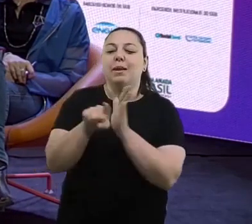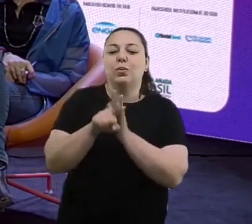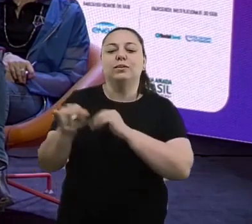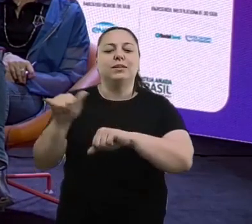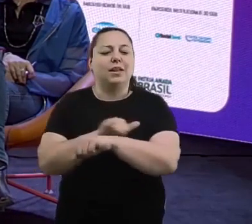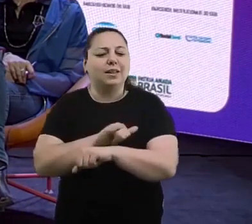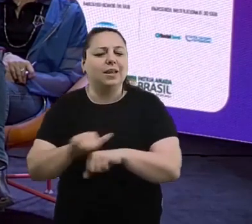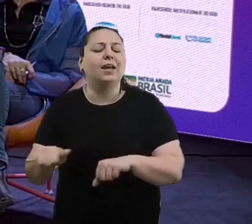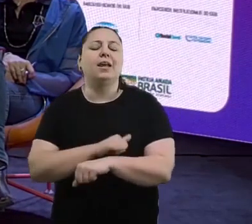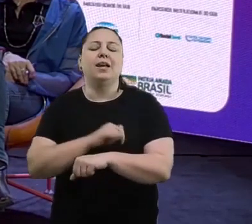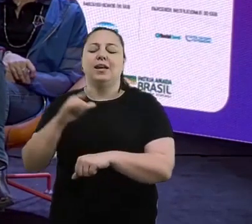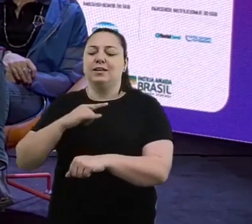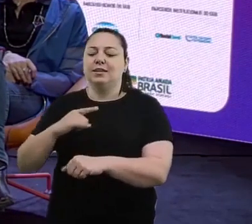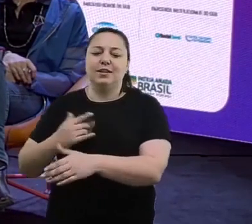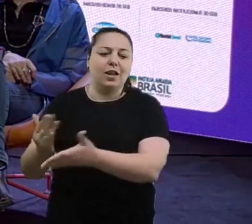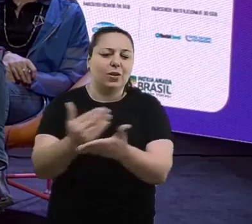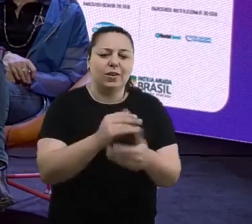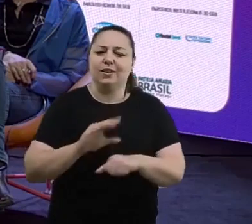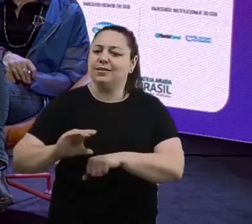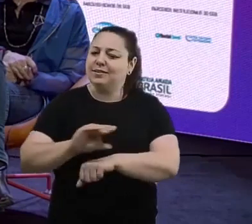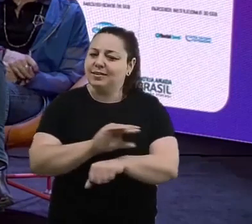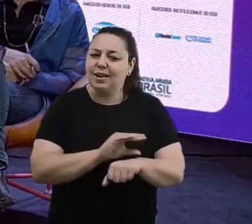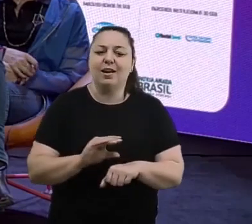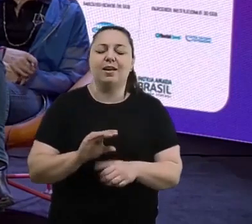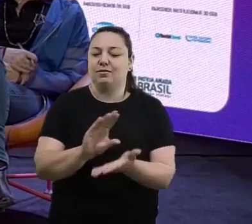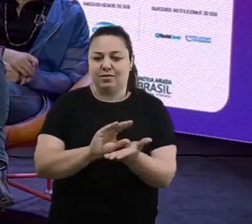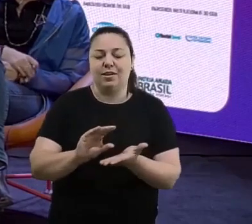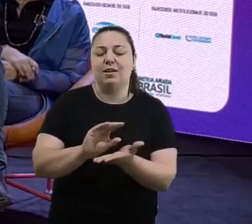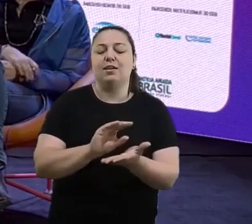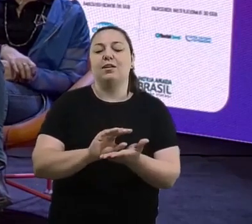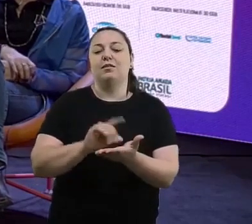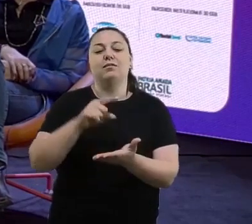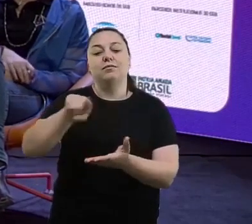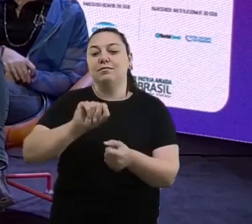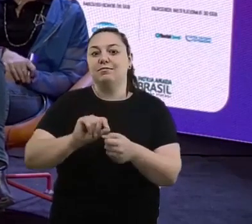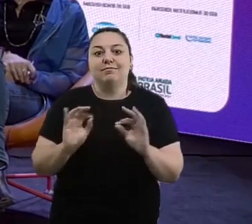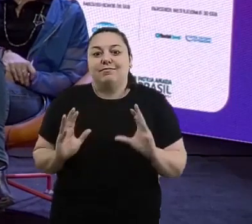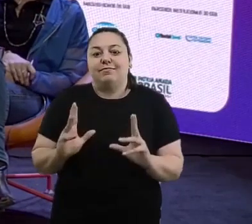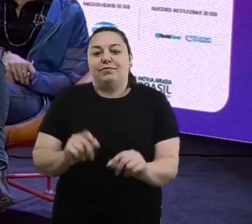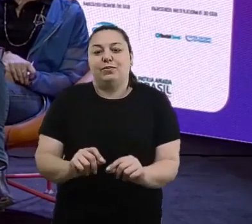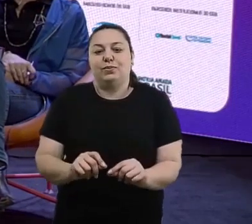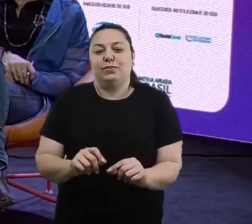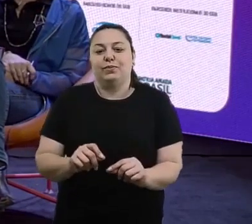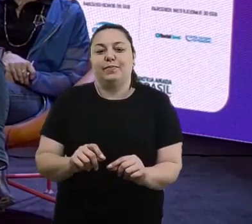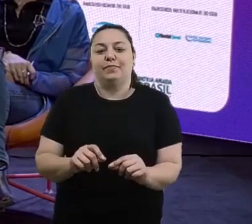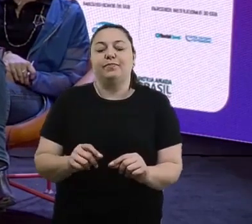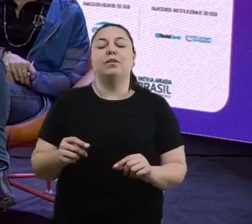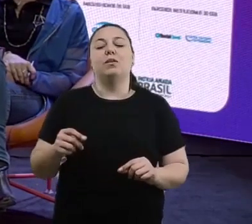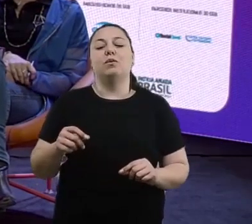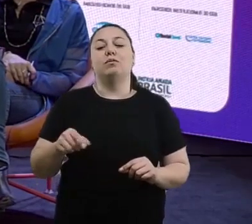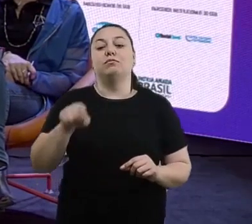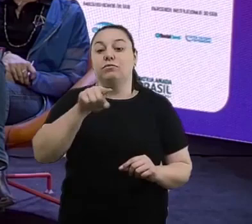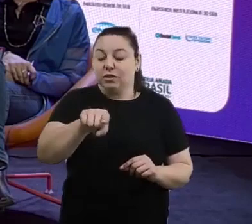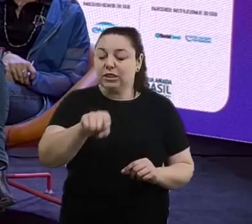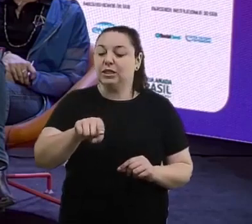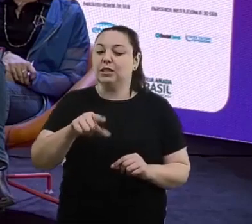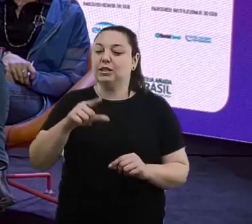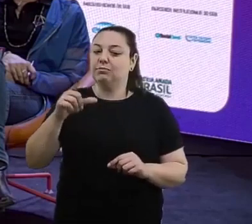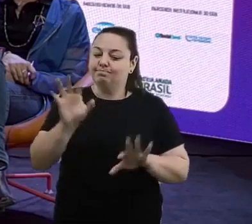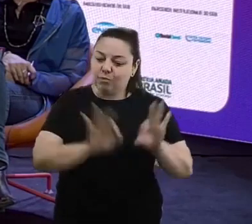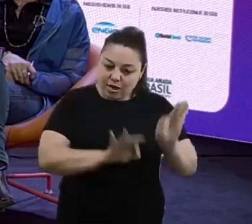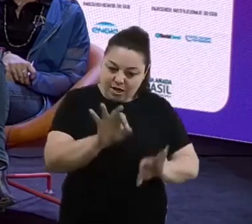do trânsito de animais no estado, né, são documentos sanitários que são emitidos e acompanham cada caminhão de transporte dos animais. Então, trabalhamos